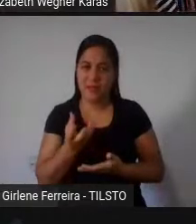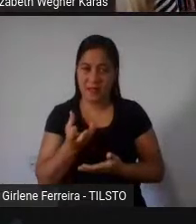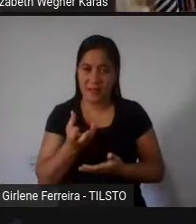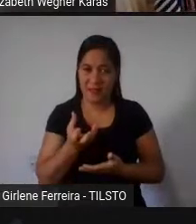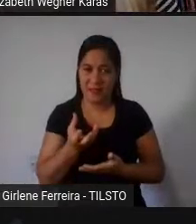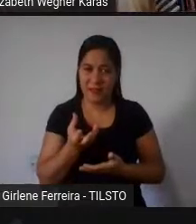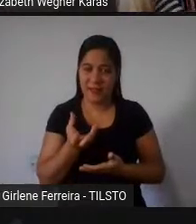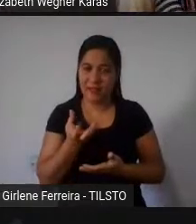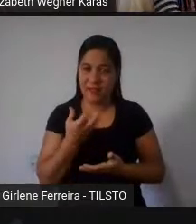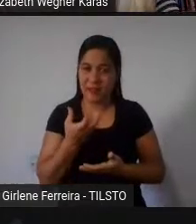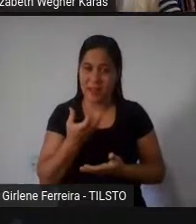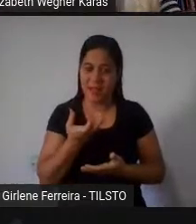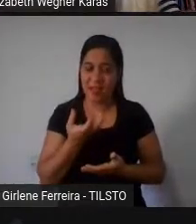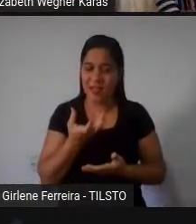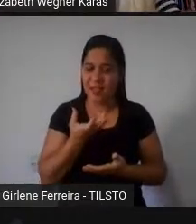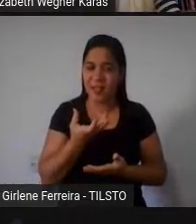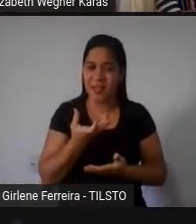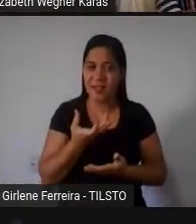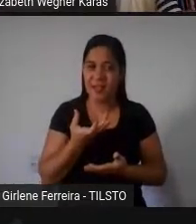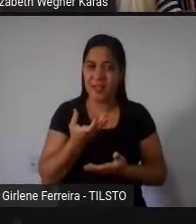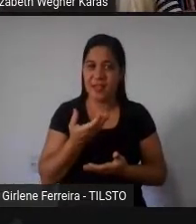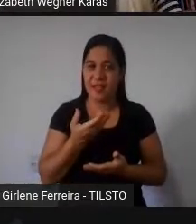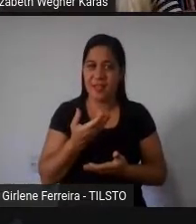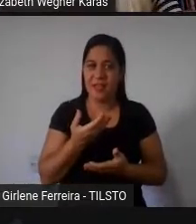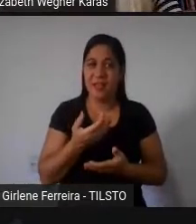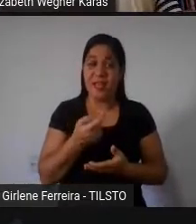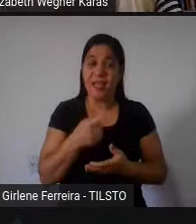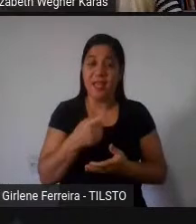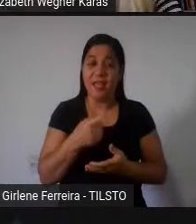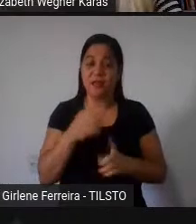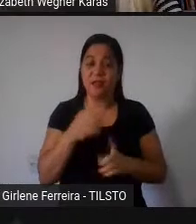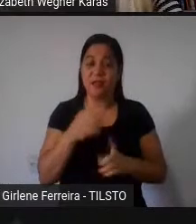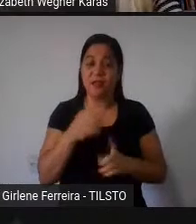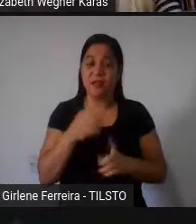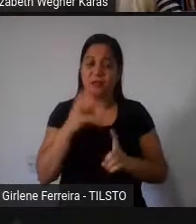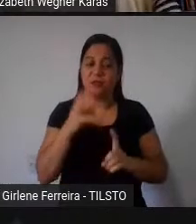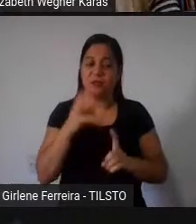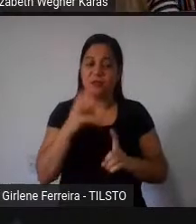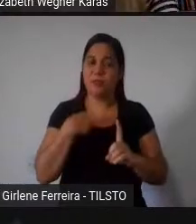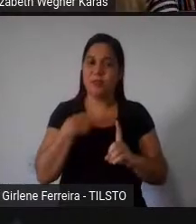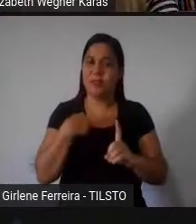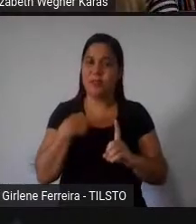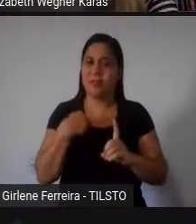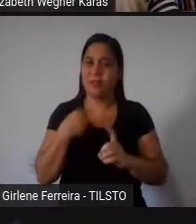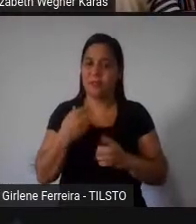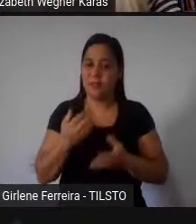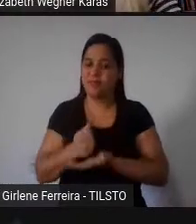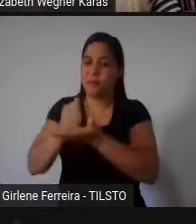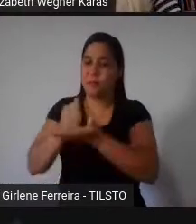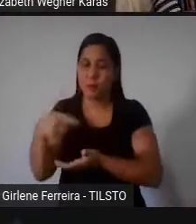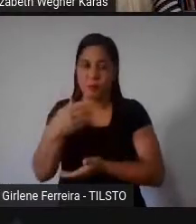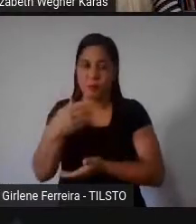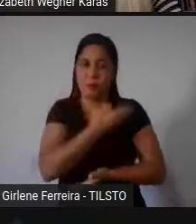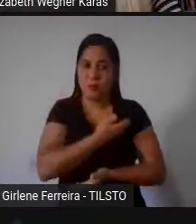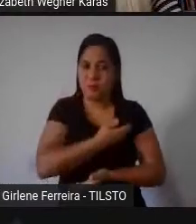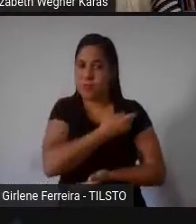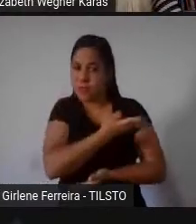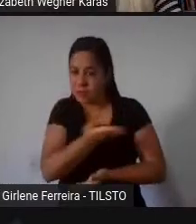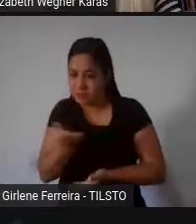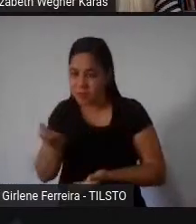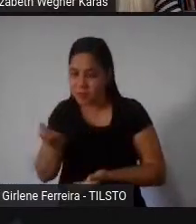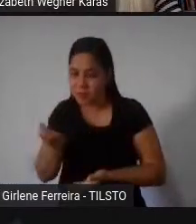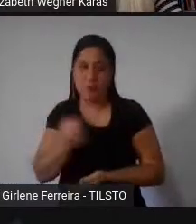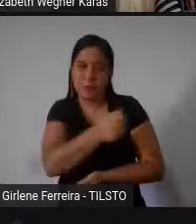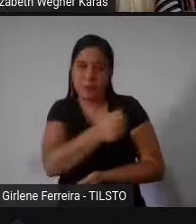na escola, assim, de ensinar ou não? Ah, sim, eu também. Eu gosto bastante de ajudar meus amigos, porque como eu também